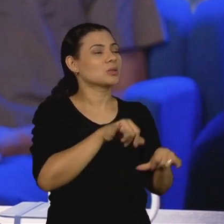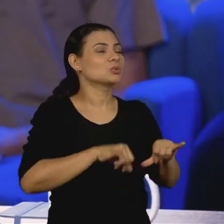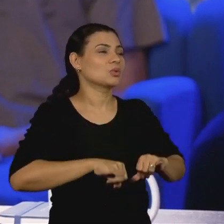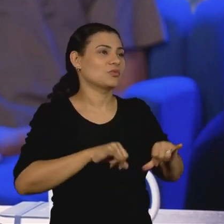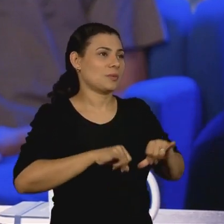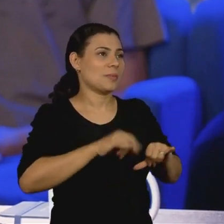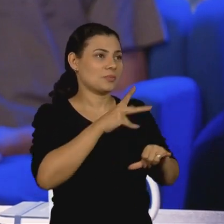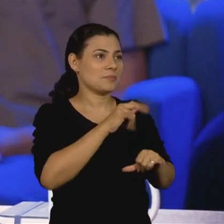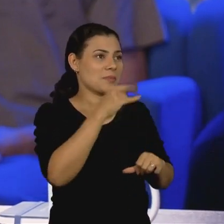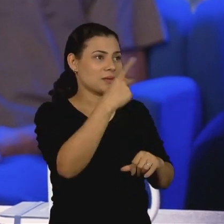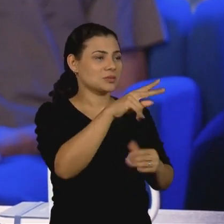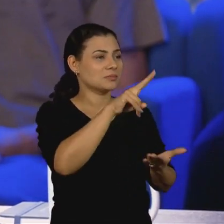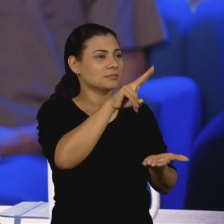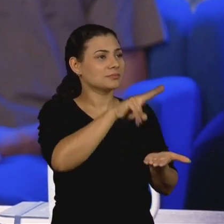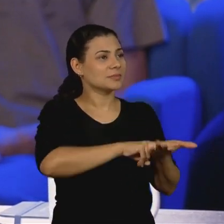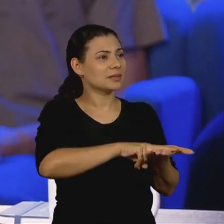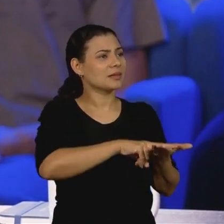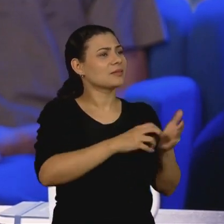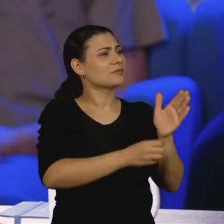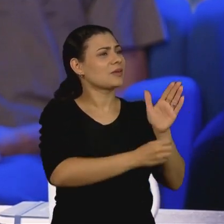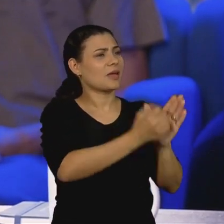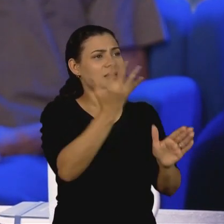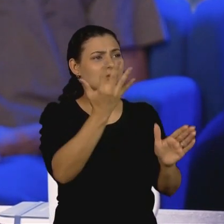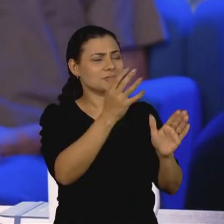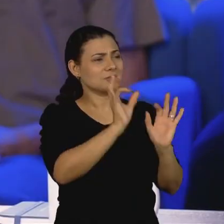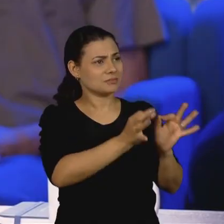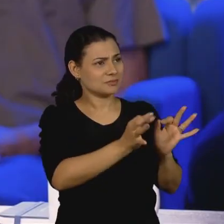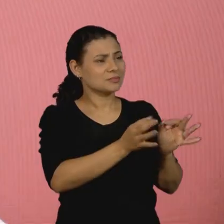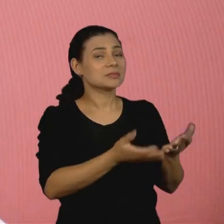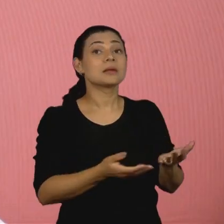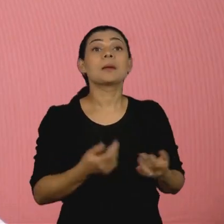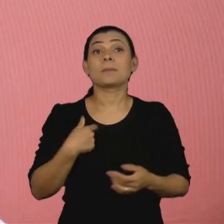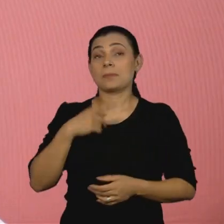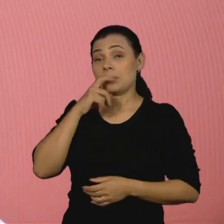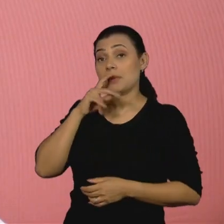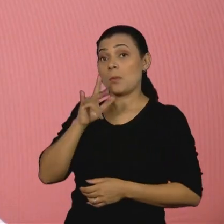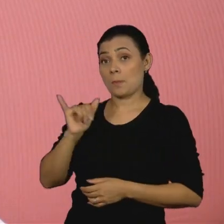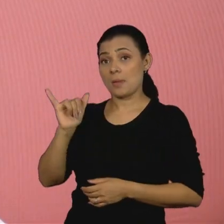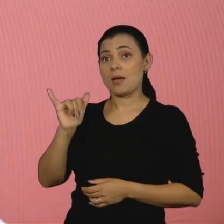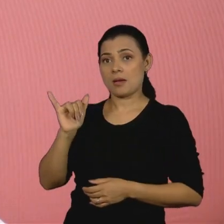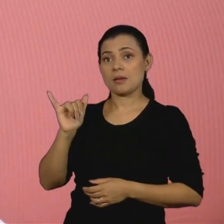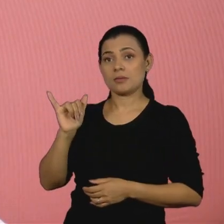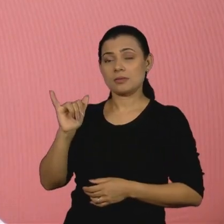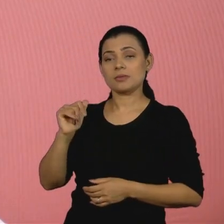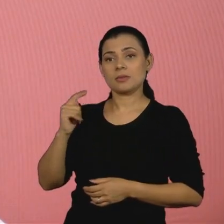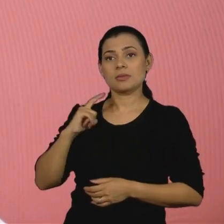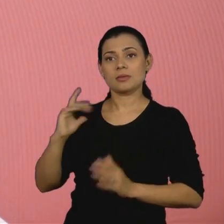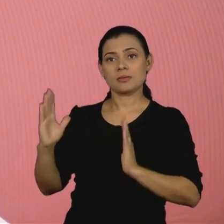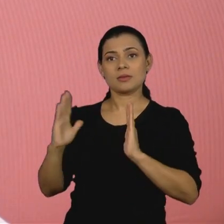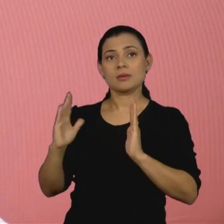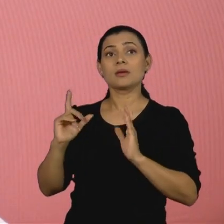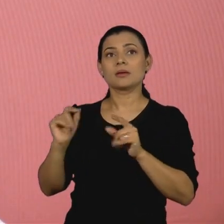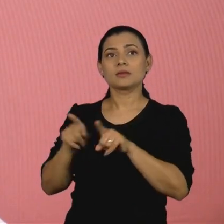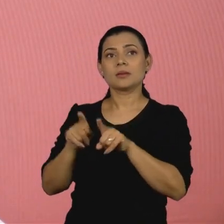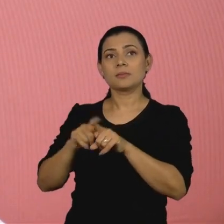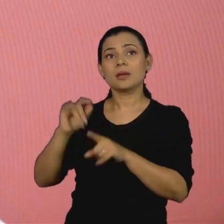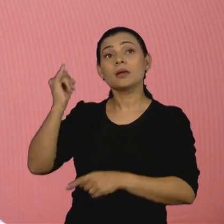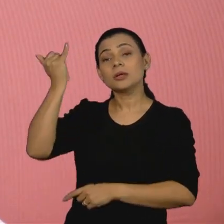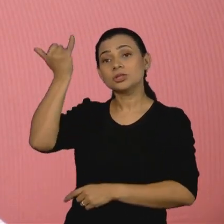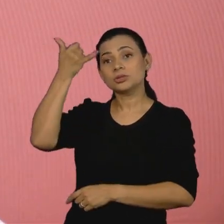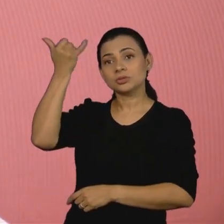sofrimento do seu pai, internado muitas vezes, né? Meu pai tinha, na época, que se chamava esquizofrenia,